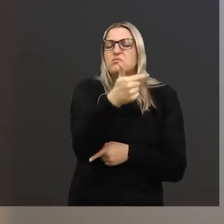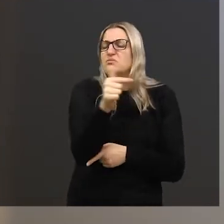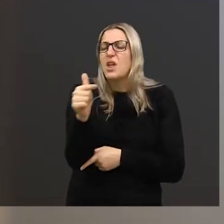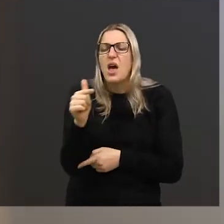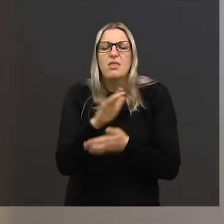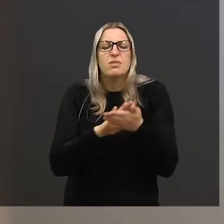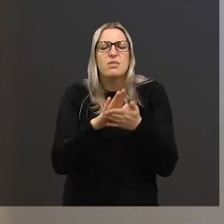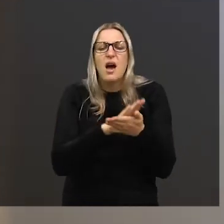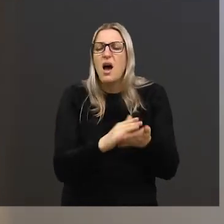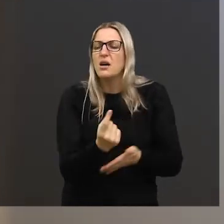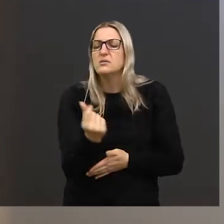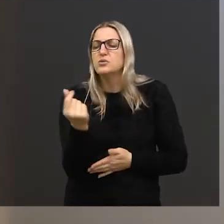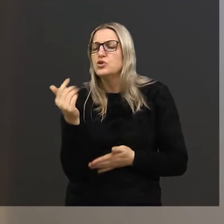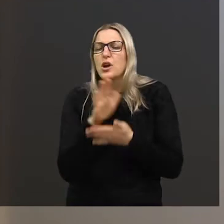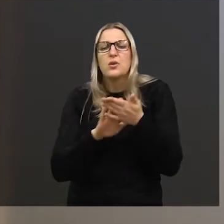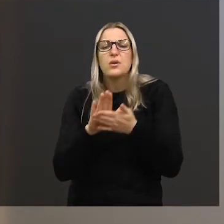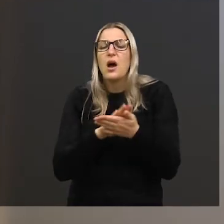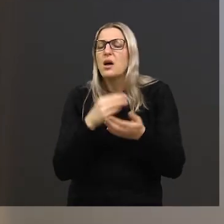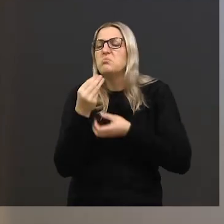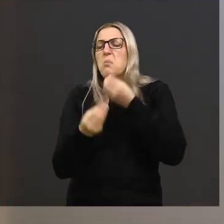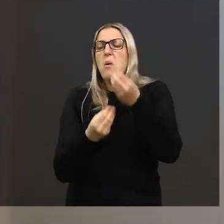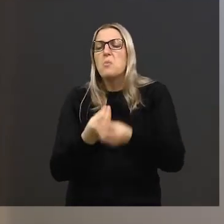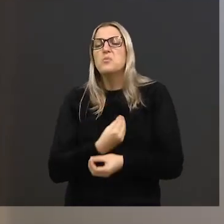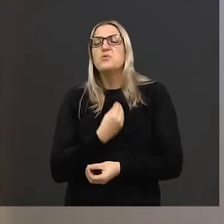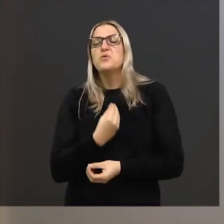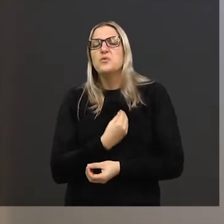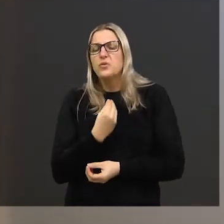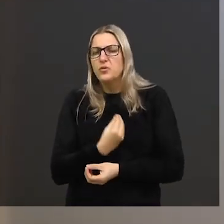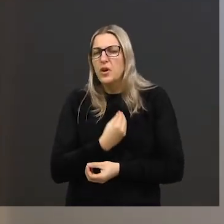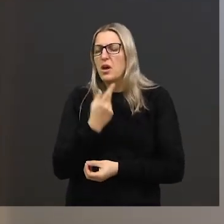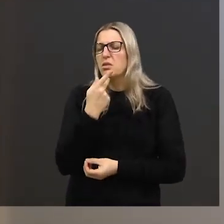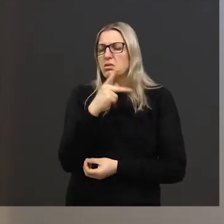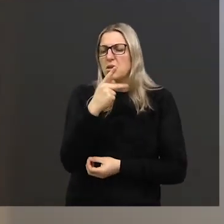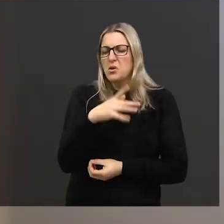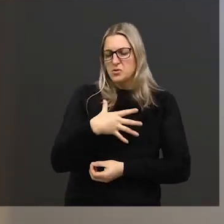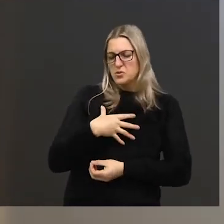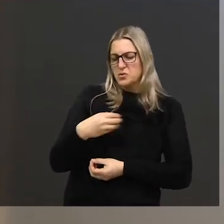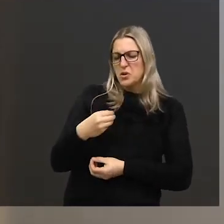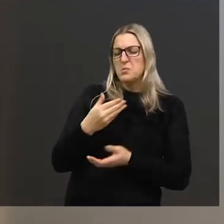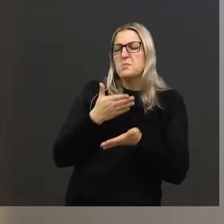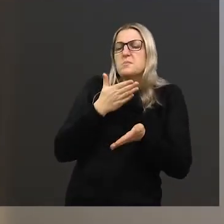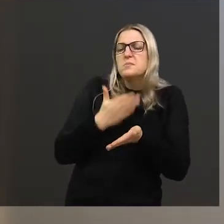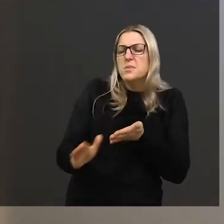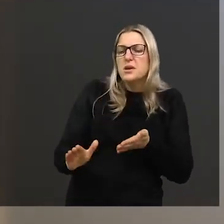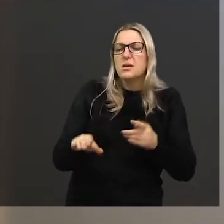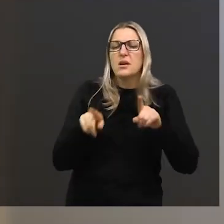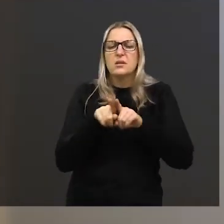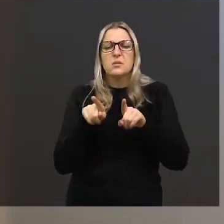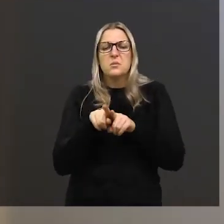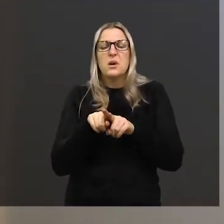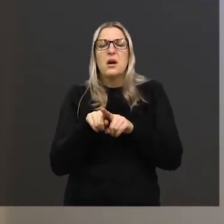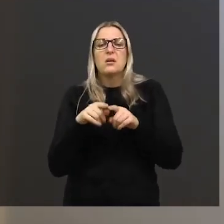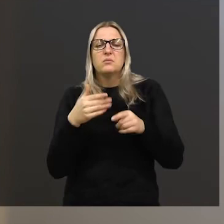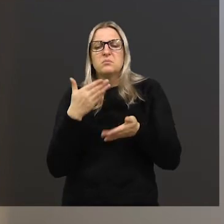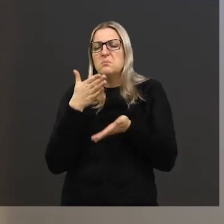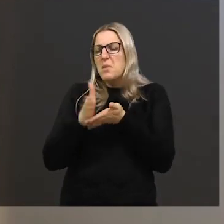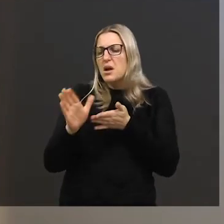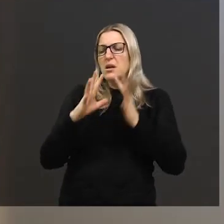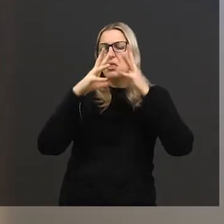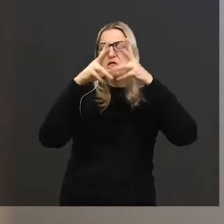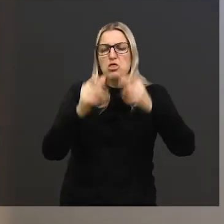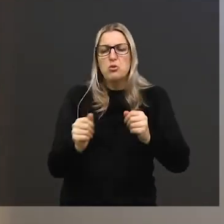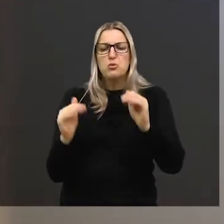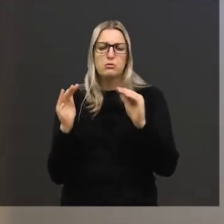filhos, porque você não tem nada, você não tem condições financeiras, então você vai perder a guarda. Se você sair de casa, você vai perder todos os